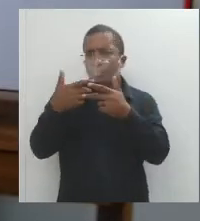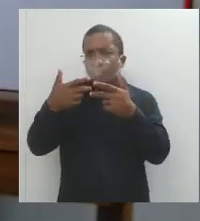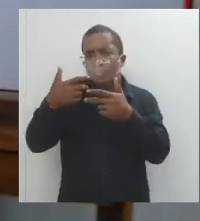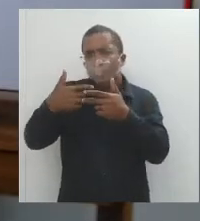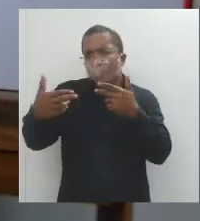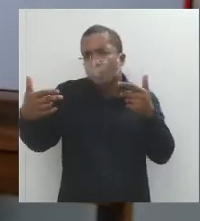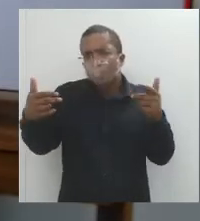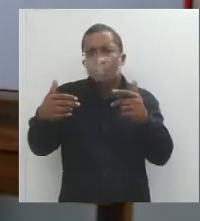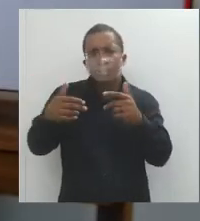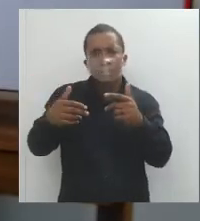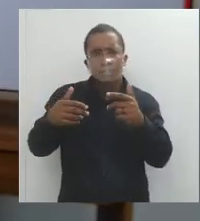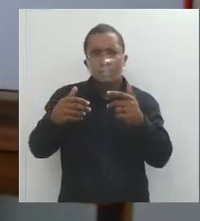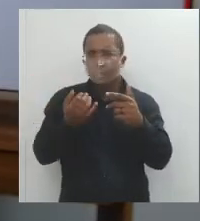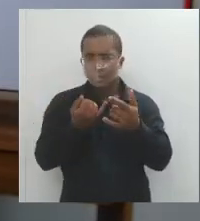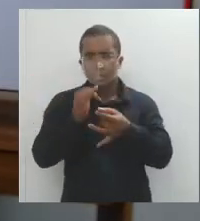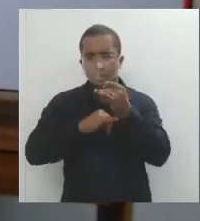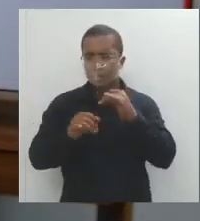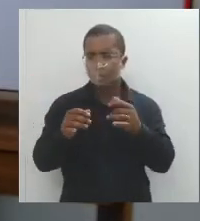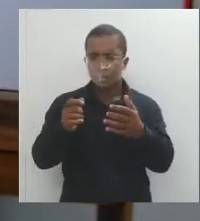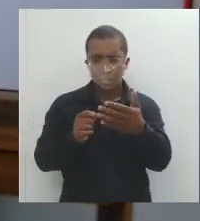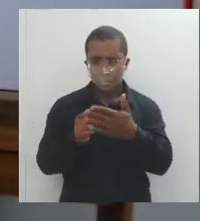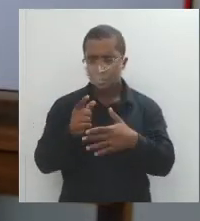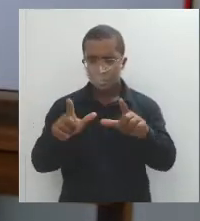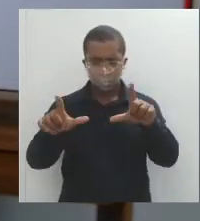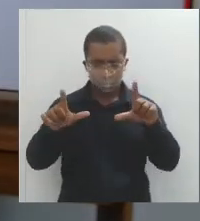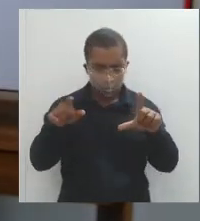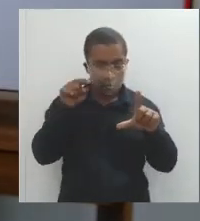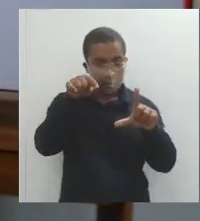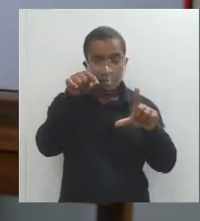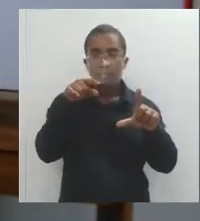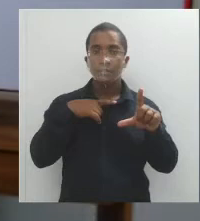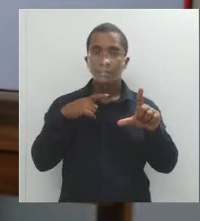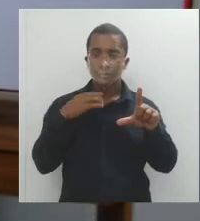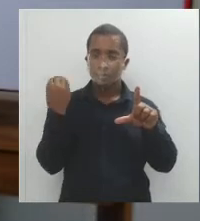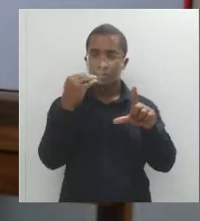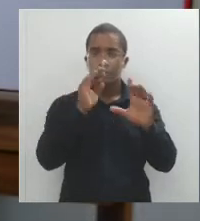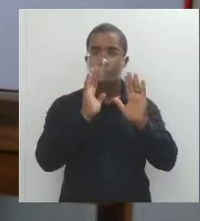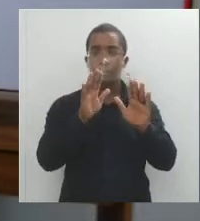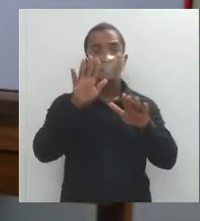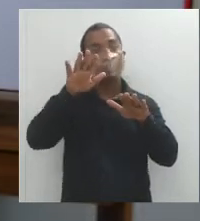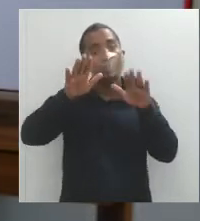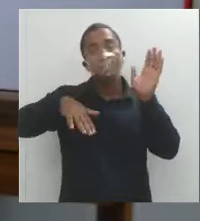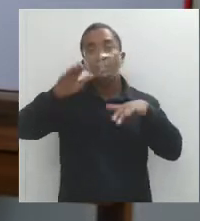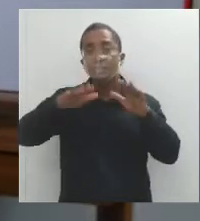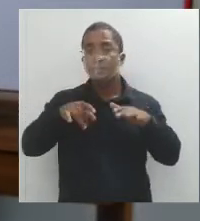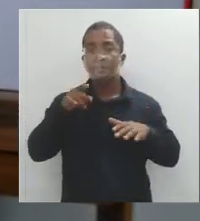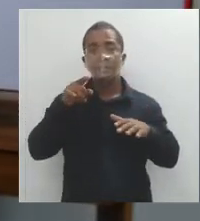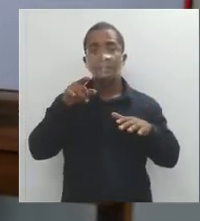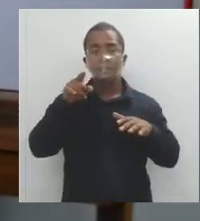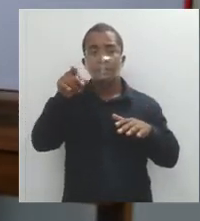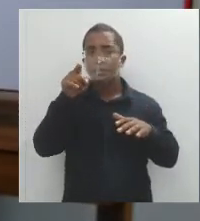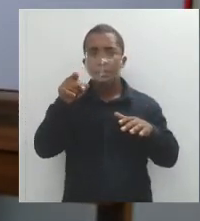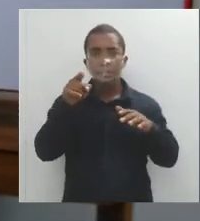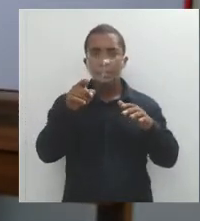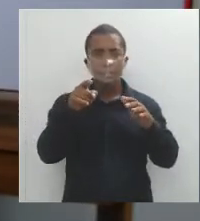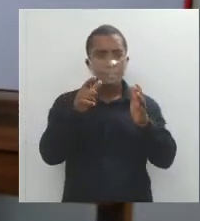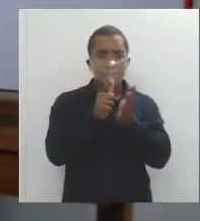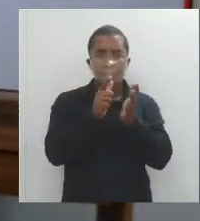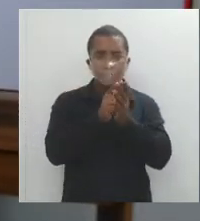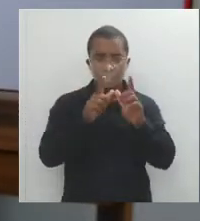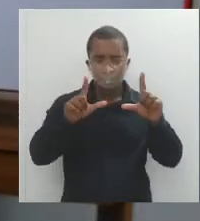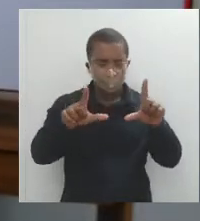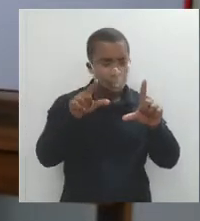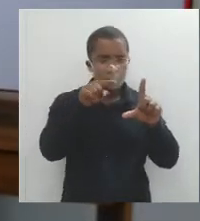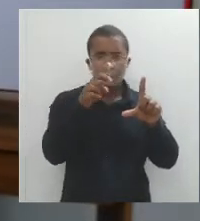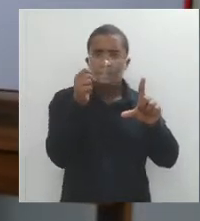dele, escrita lá, gravada no aparelho. Mas, às vezes, o manual pode não dar potência para você. O